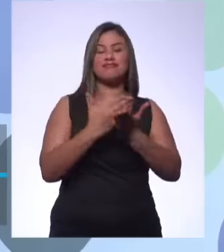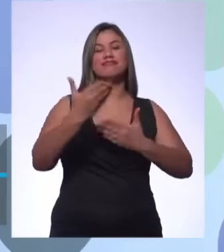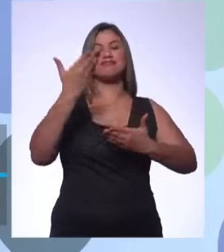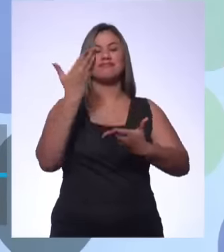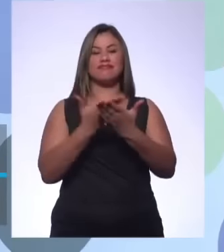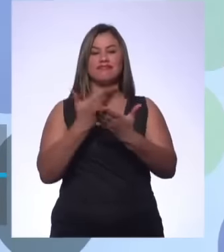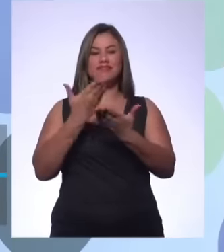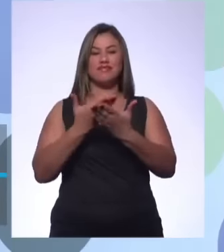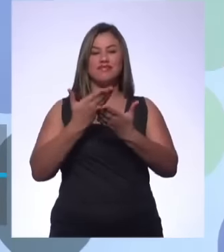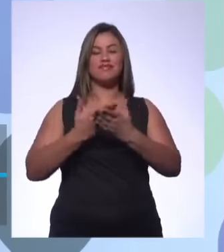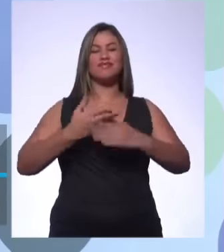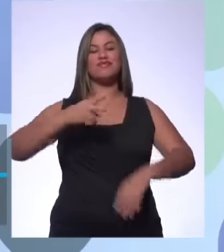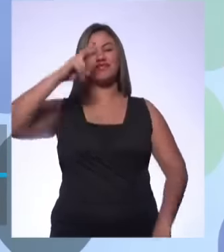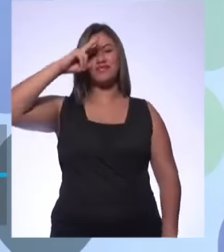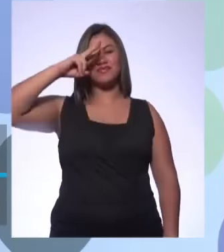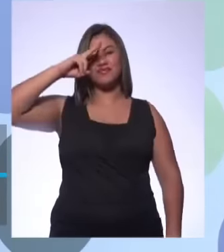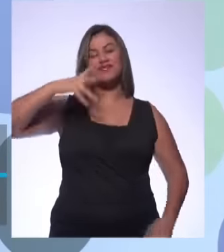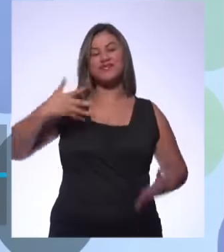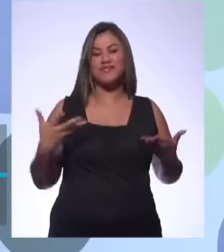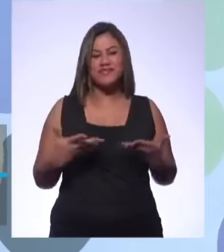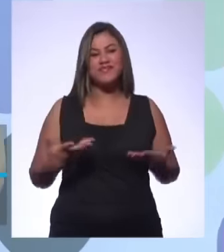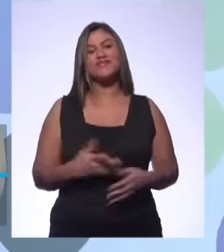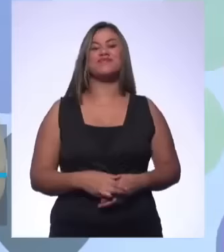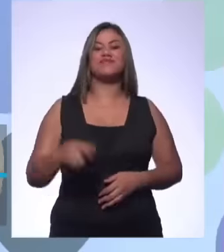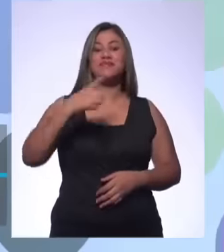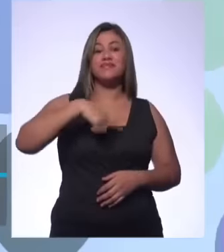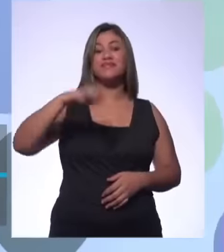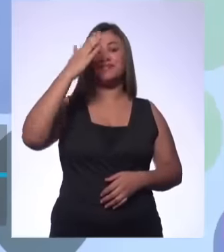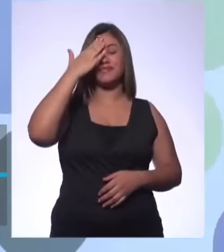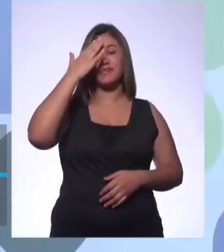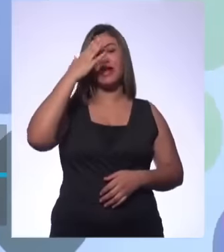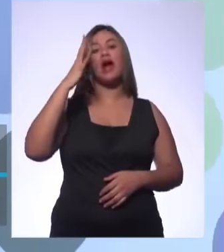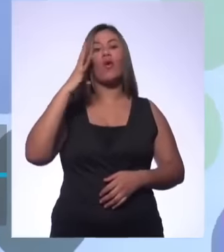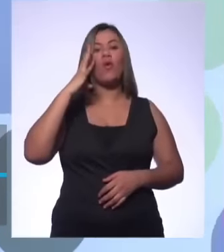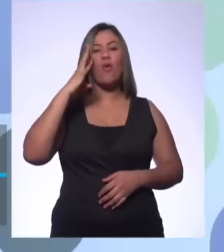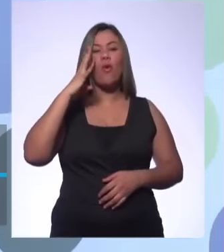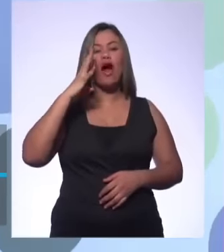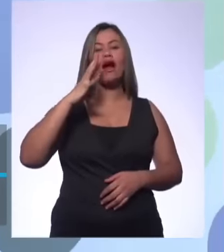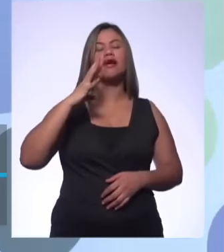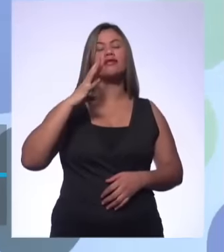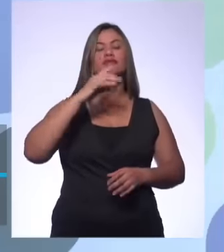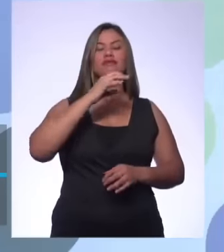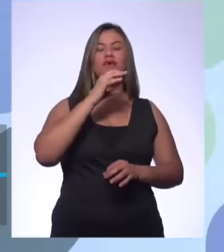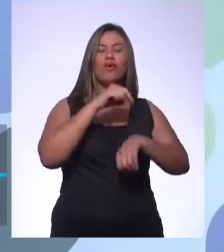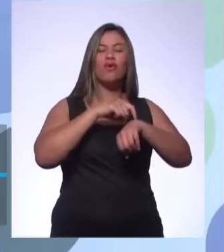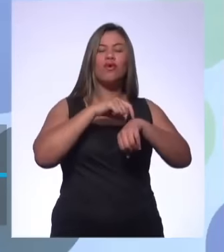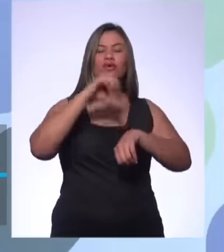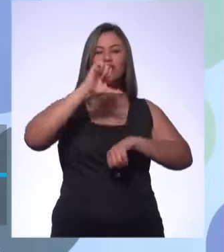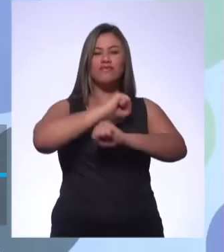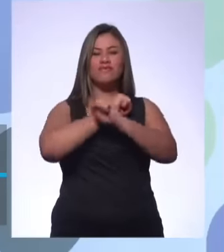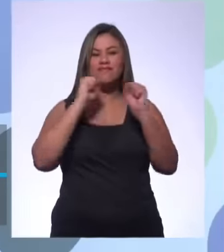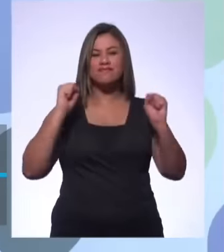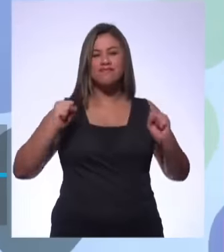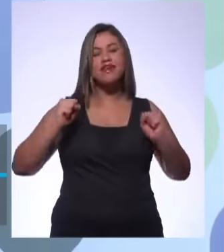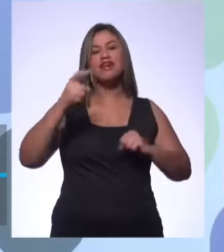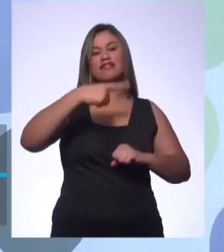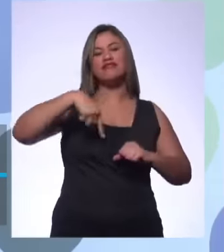aula de história de hoje. Como vocês sabem, todas as quartas-feiras, às 9 da manhã, nós